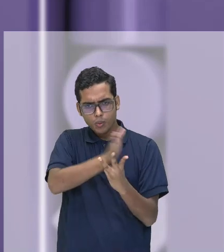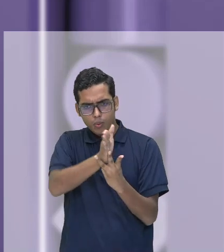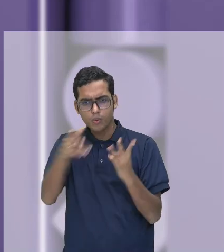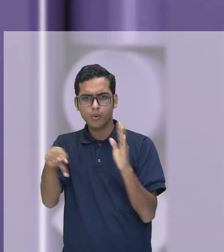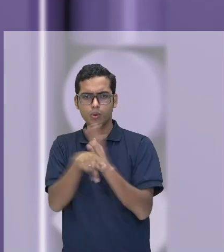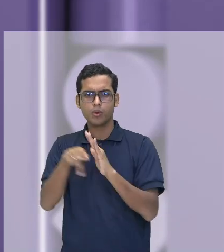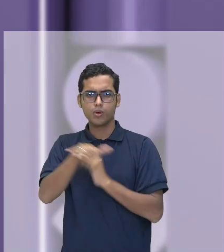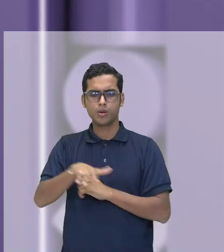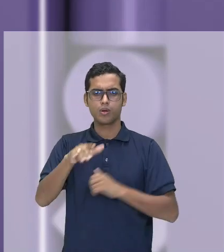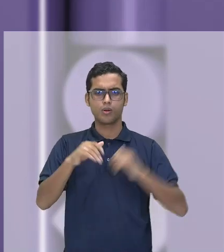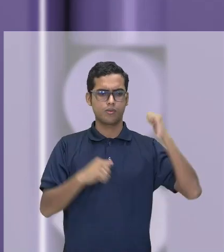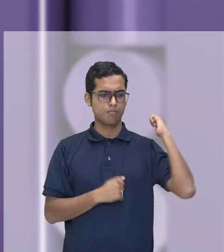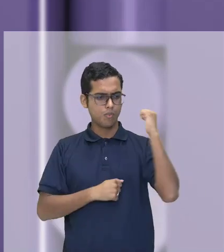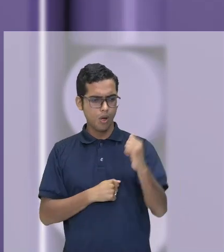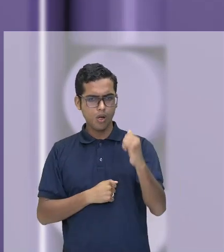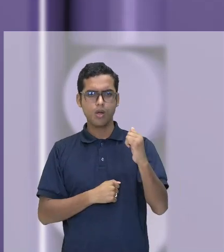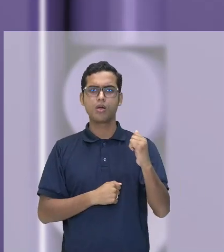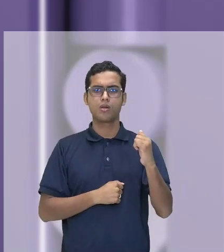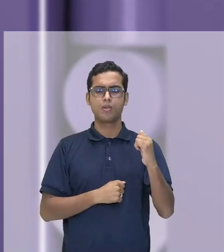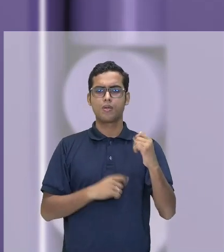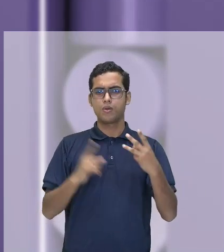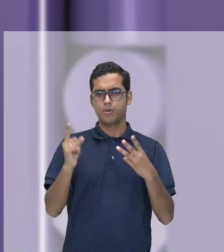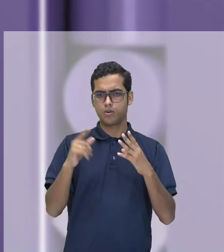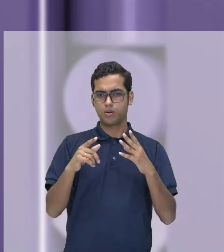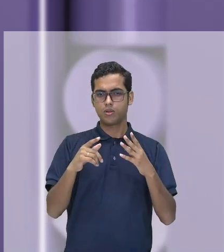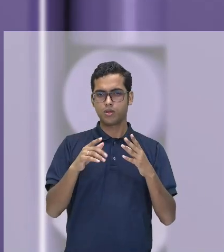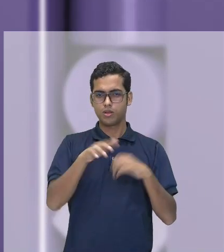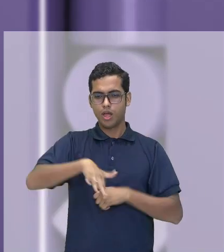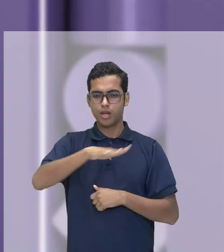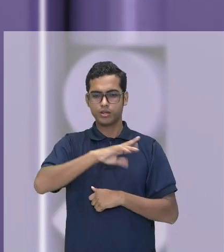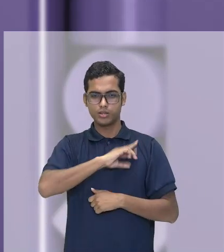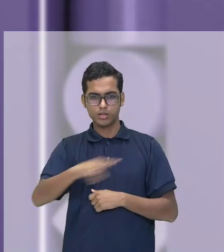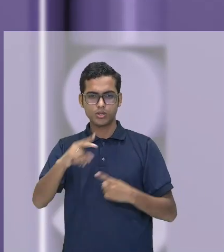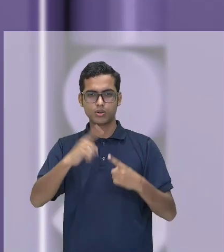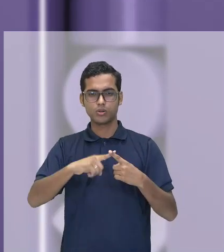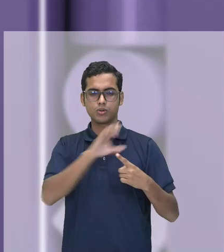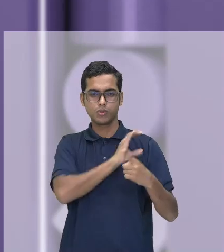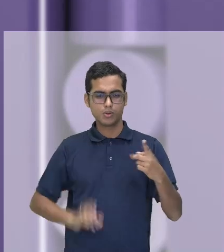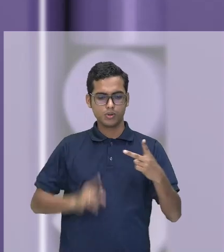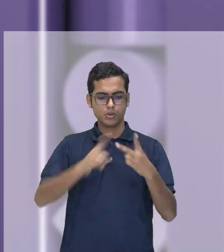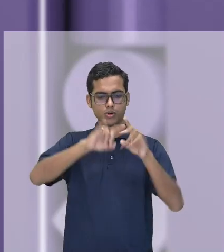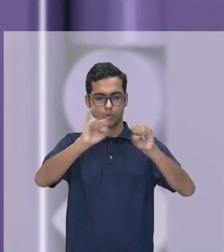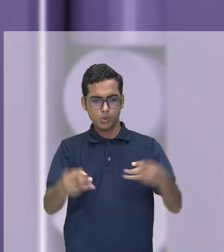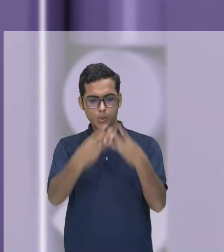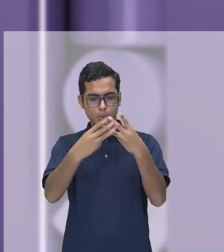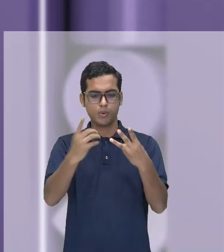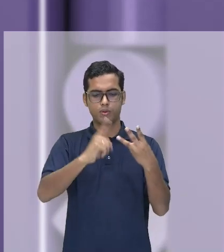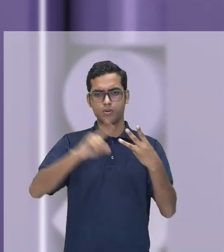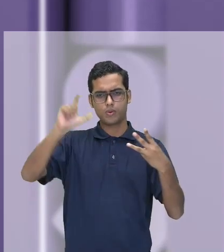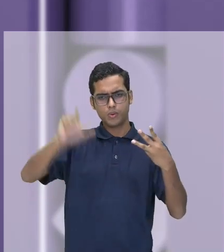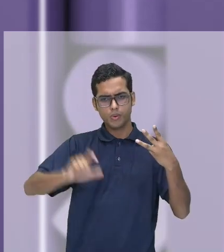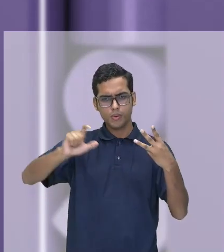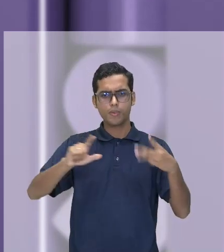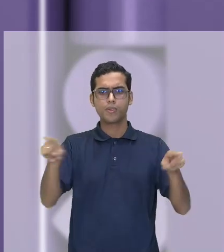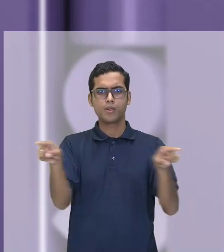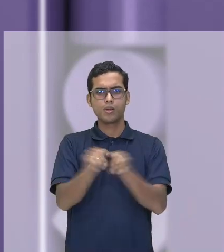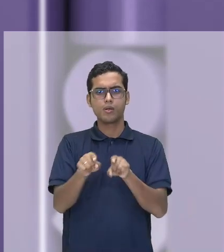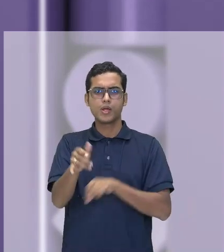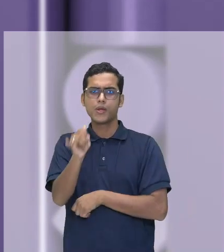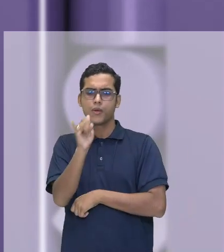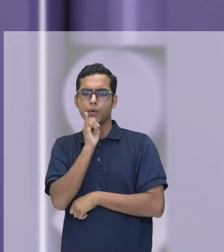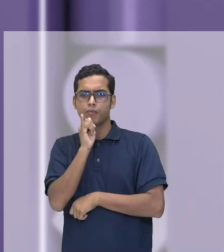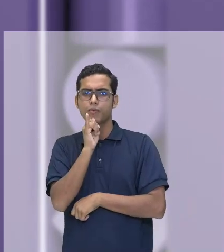matriz abraâmica, o judaísmo, o cristianismo e o islamismo. Também vimos um exemplo